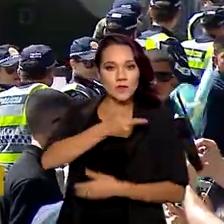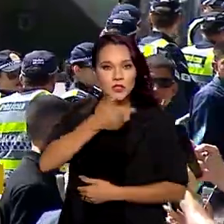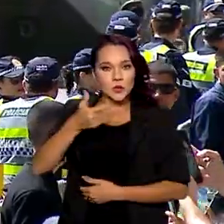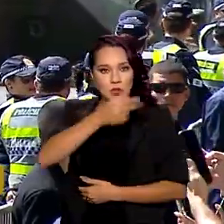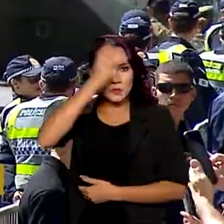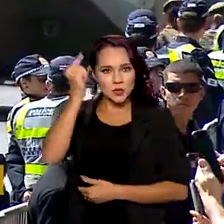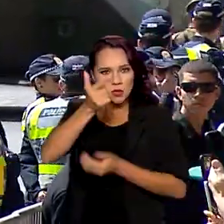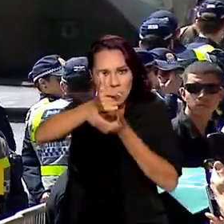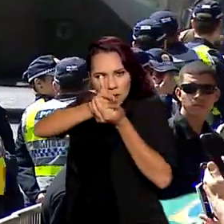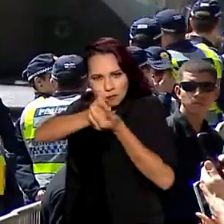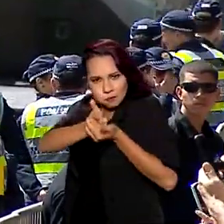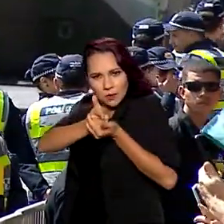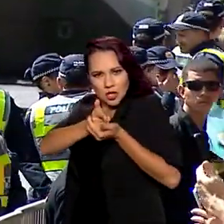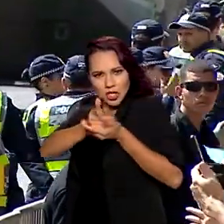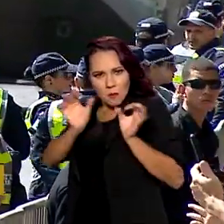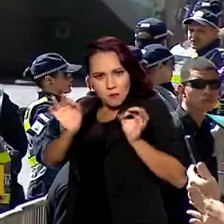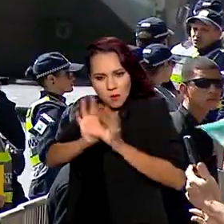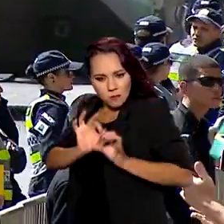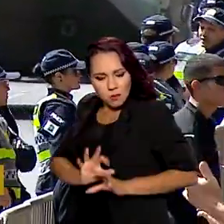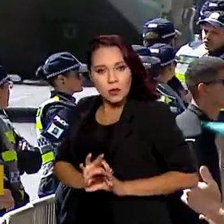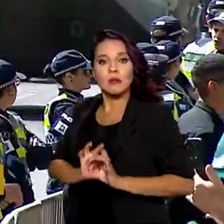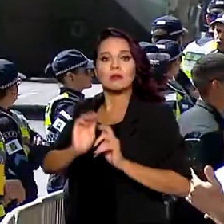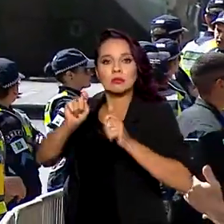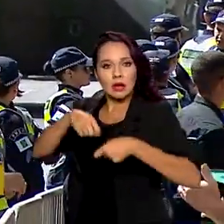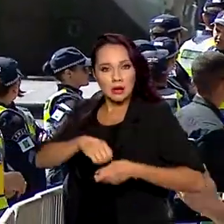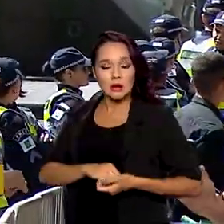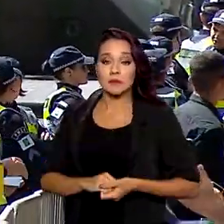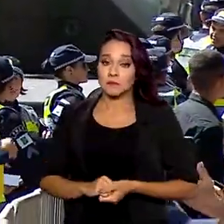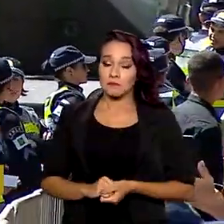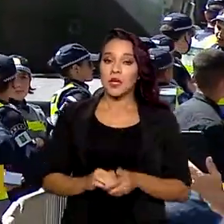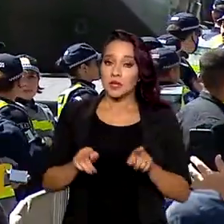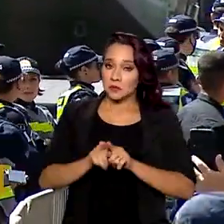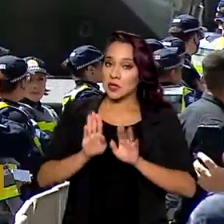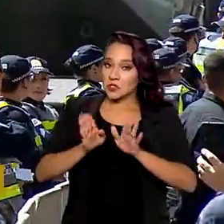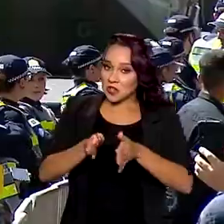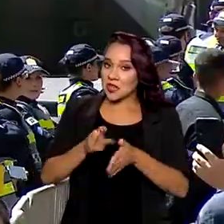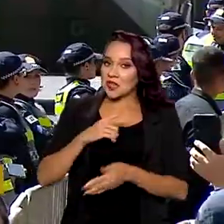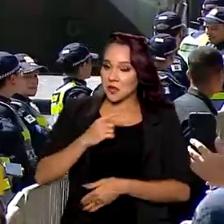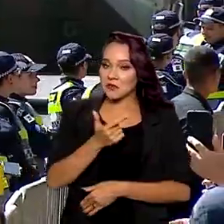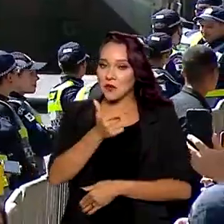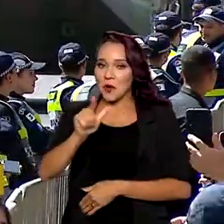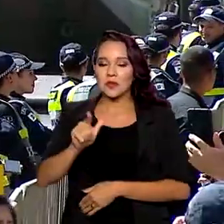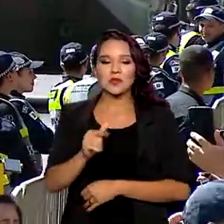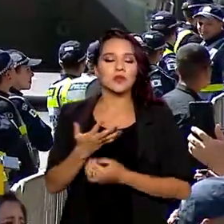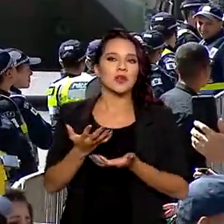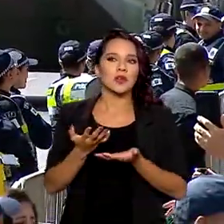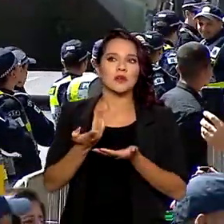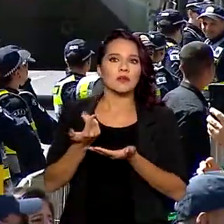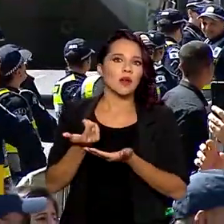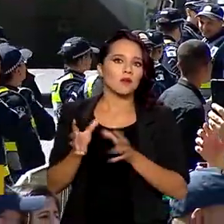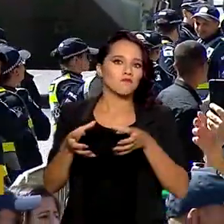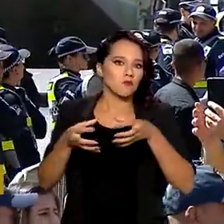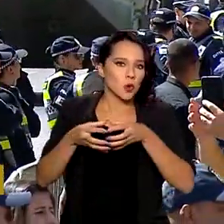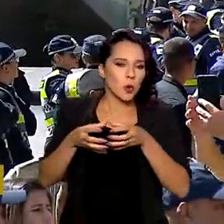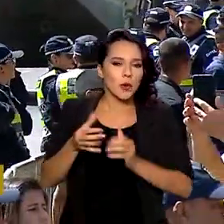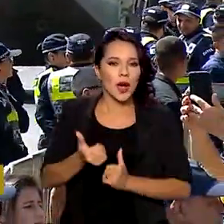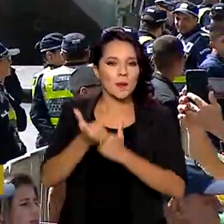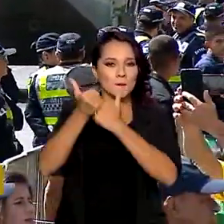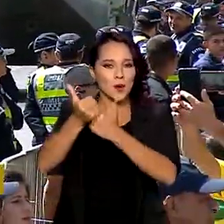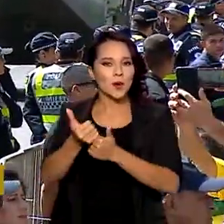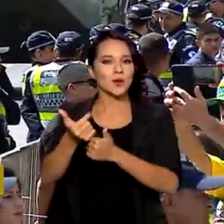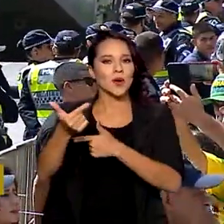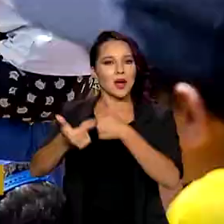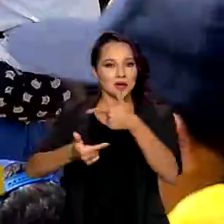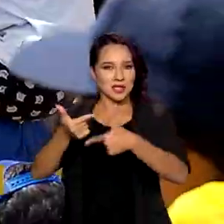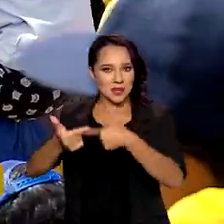militares armados e equipados. Elas participaram também em operações com emprego limitado da força, em apoio às